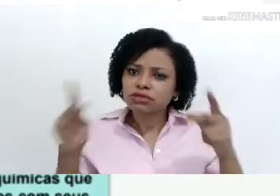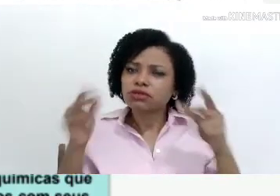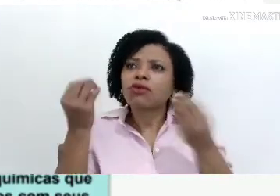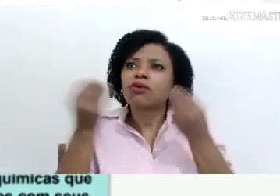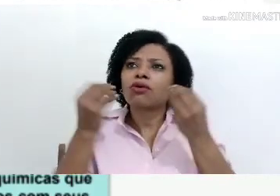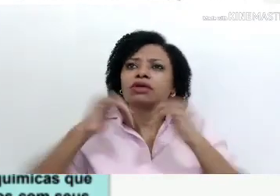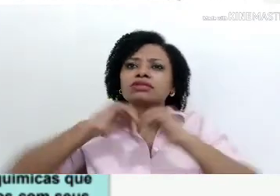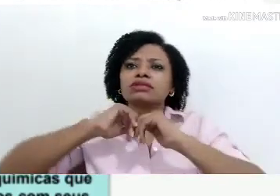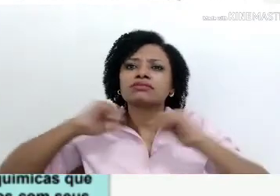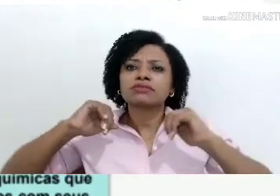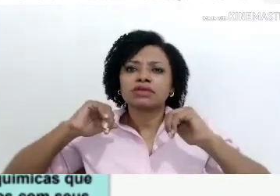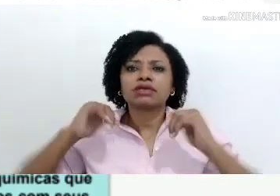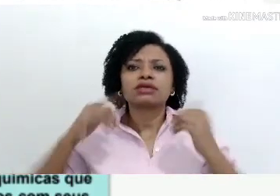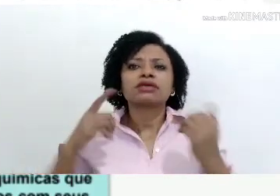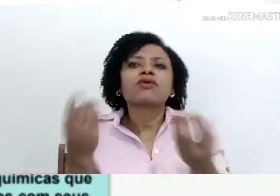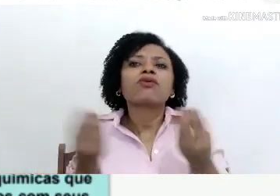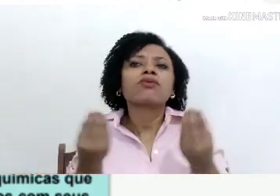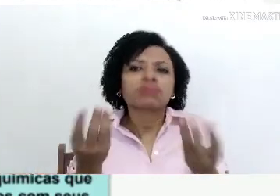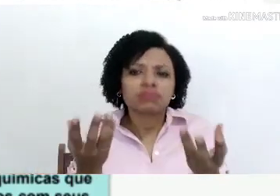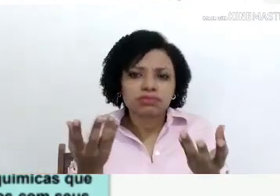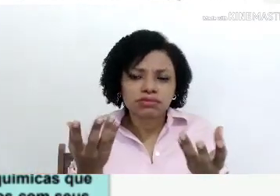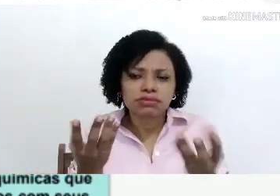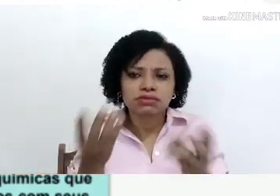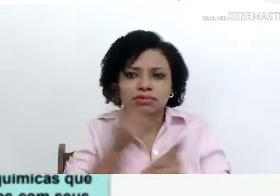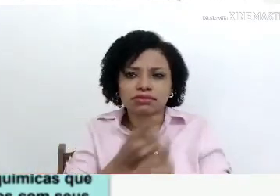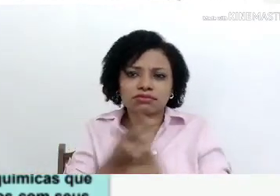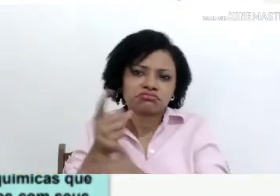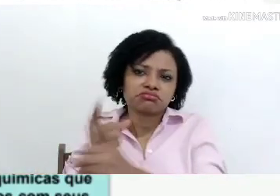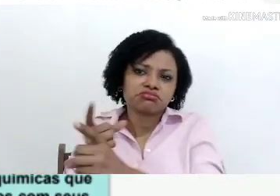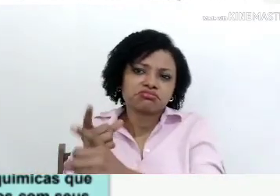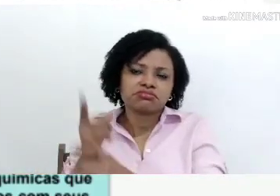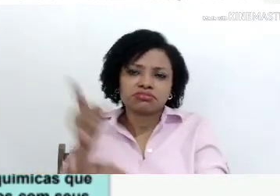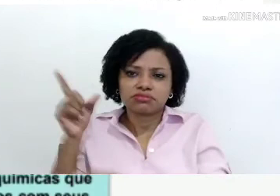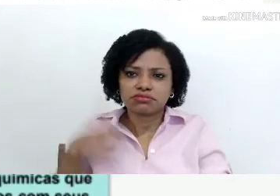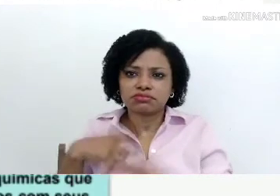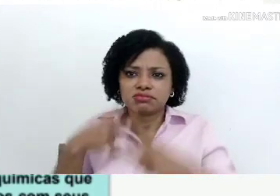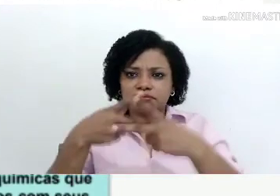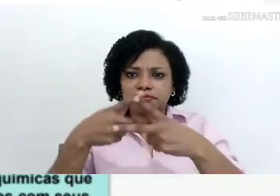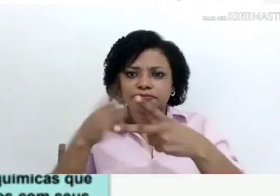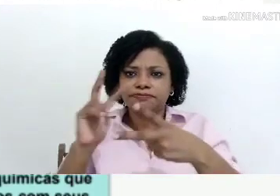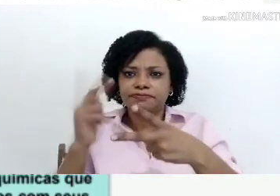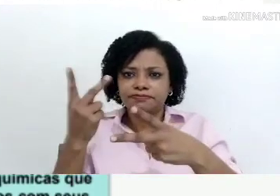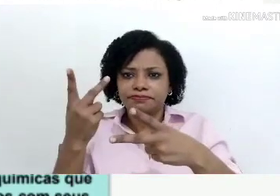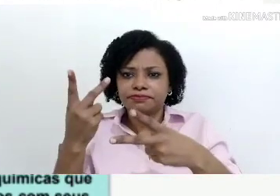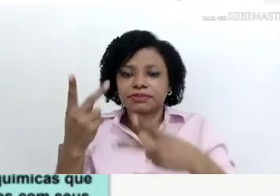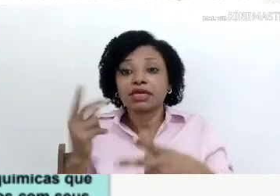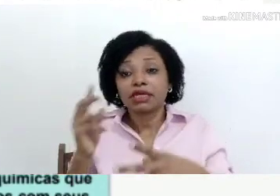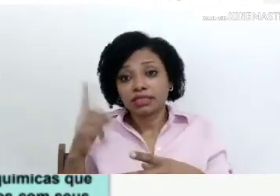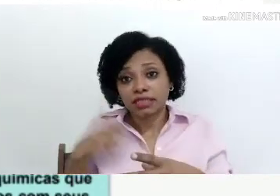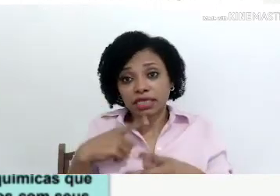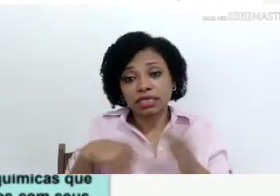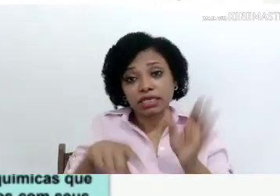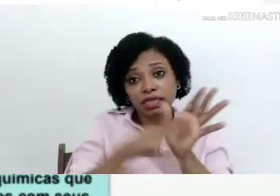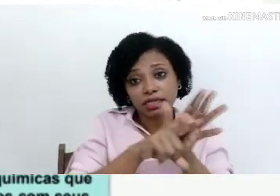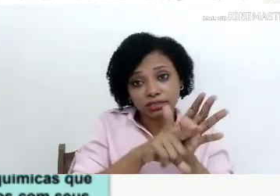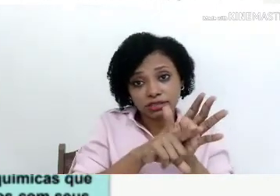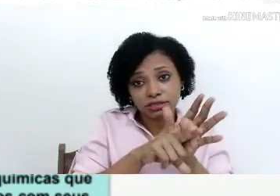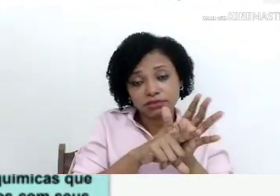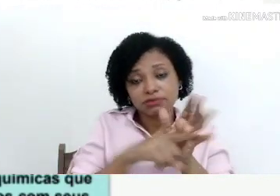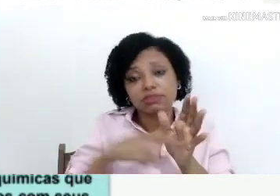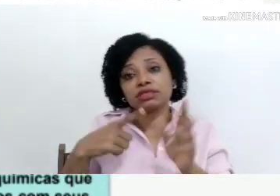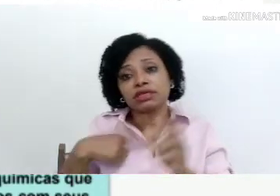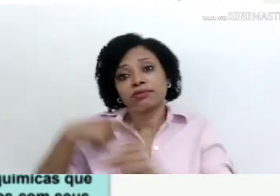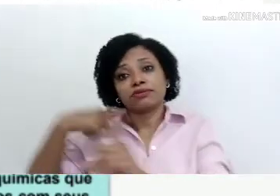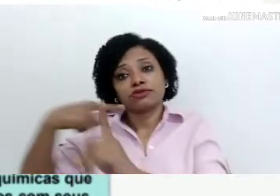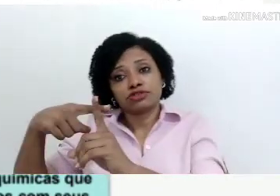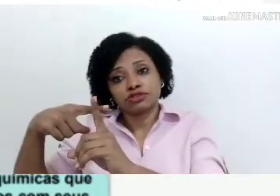duas partes com os seus respectivos ΔH. Pessoal, a gente tem um ΔH negativo e ΔH positivo. E aí, o